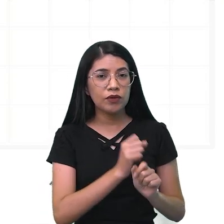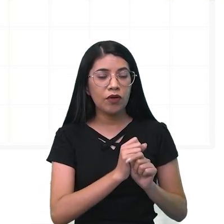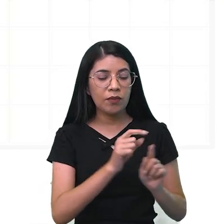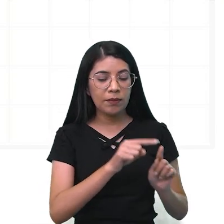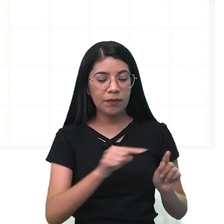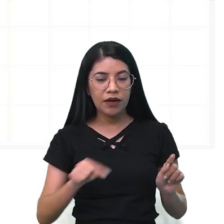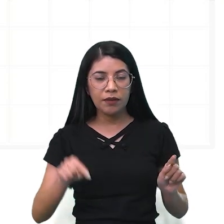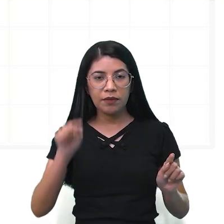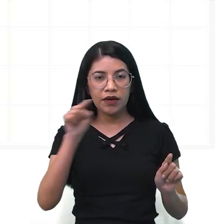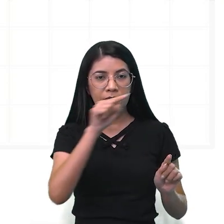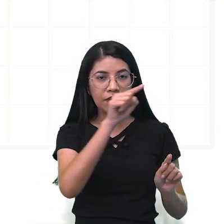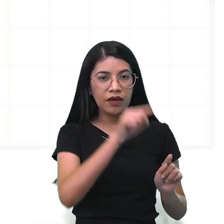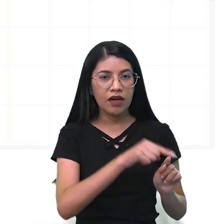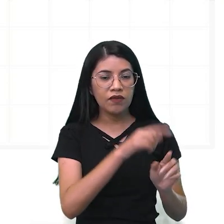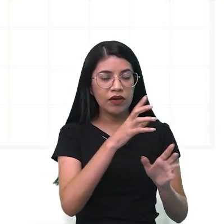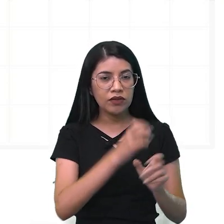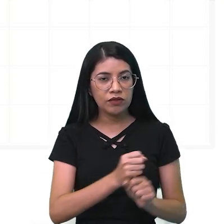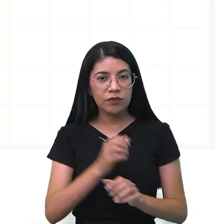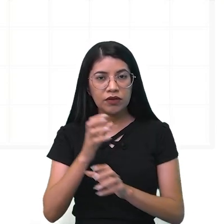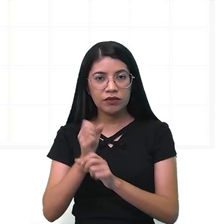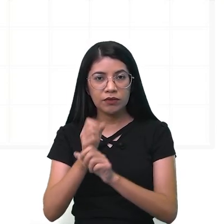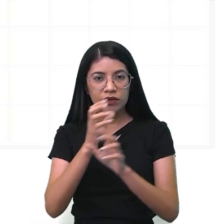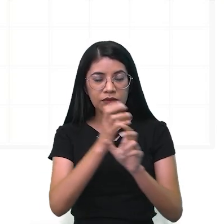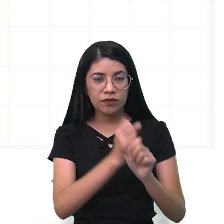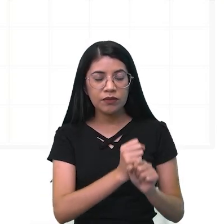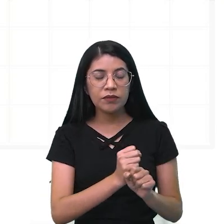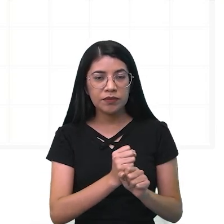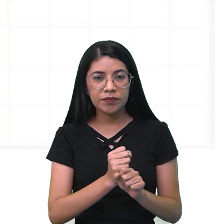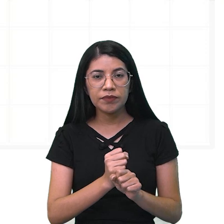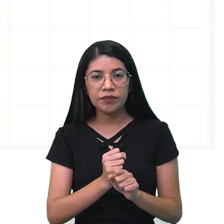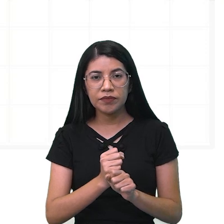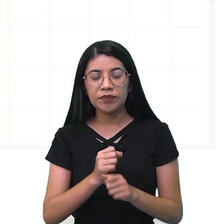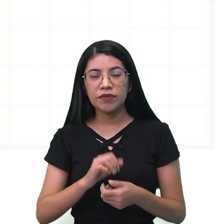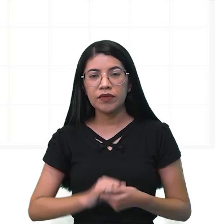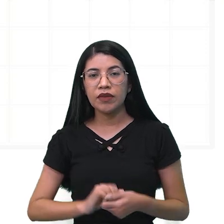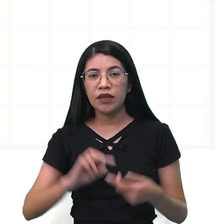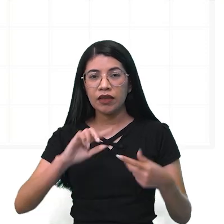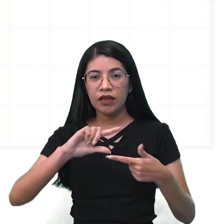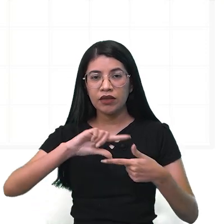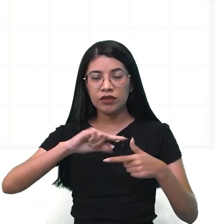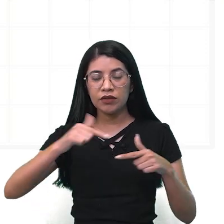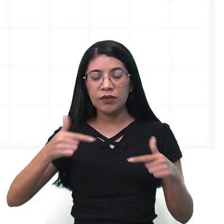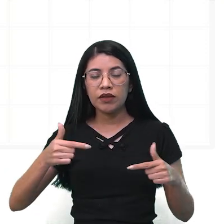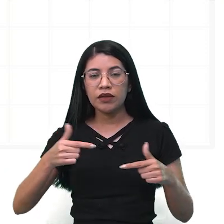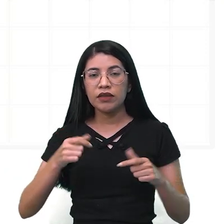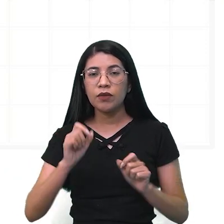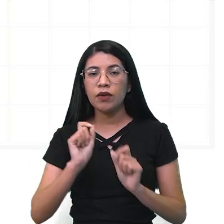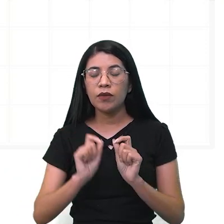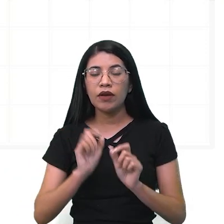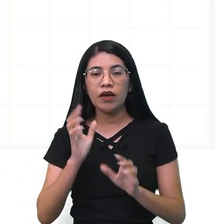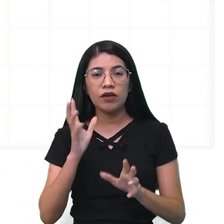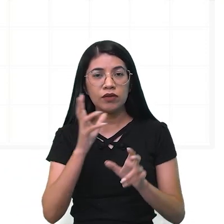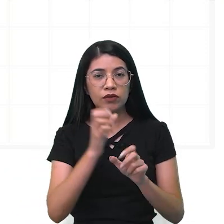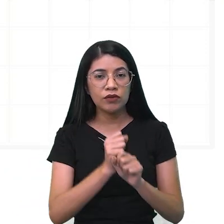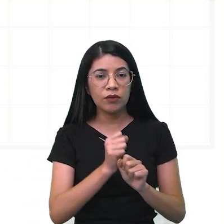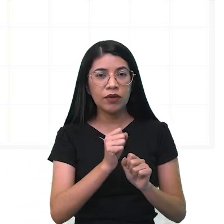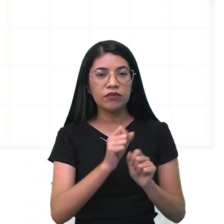lados de uma figura geométrica, tá? Então, o perímetro é a soma dos